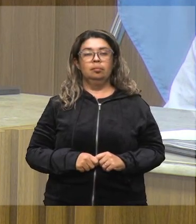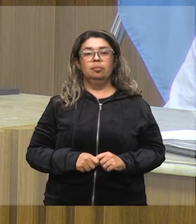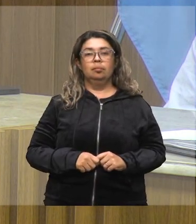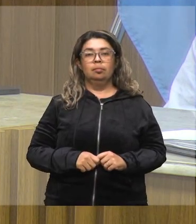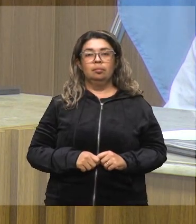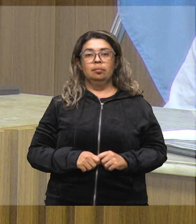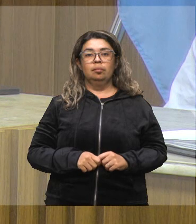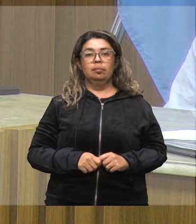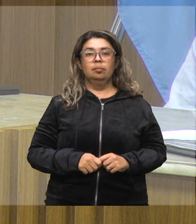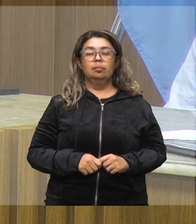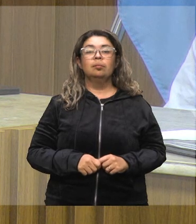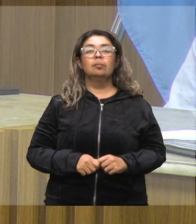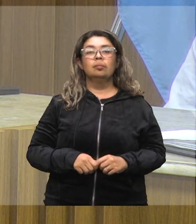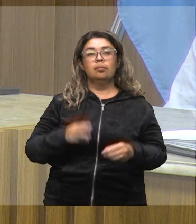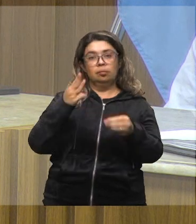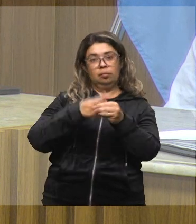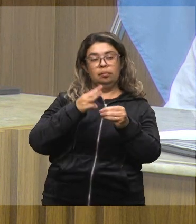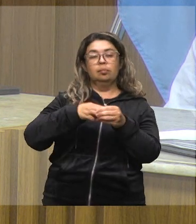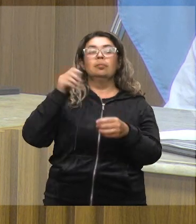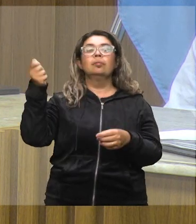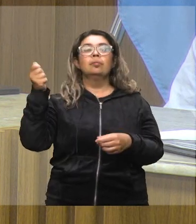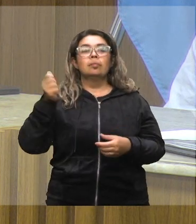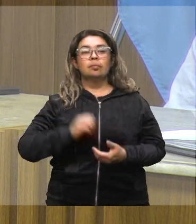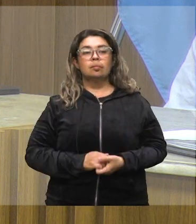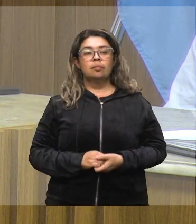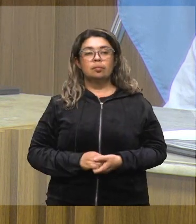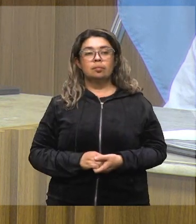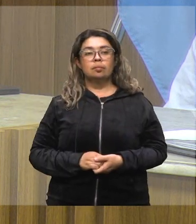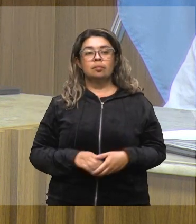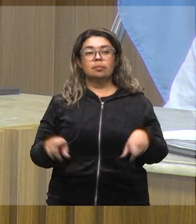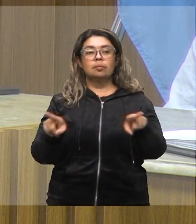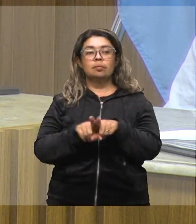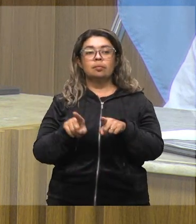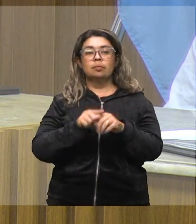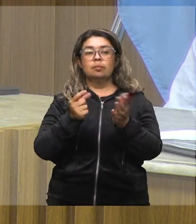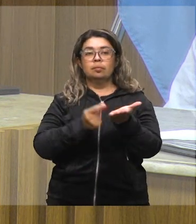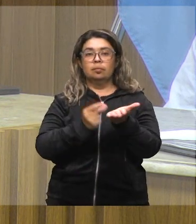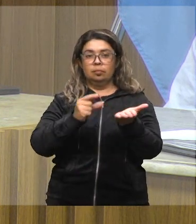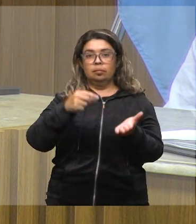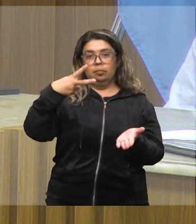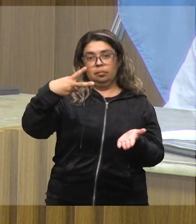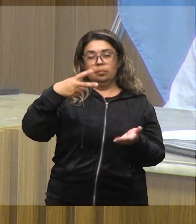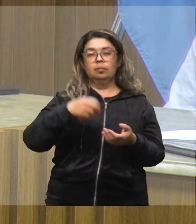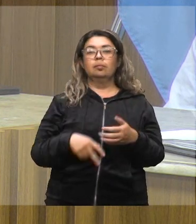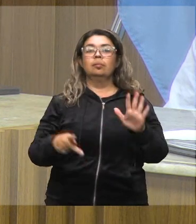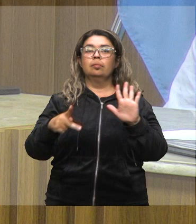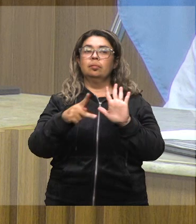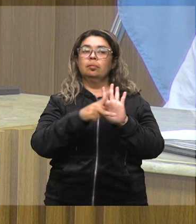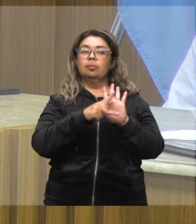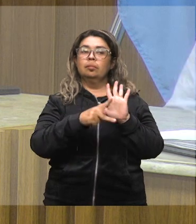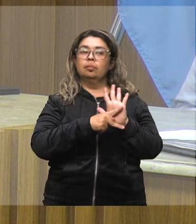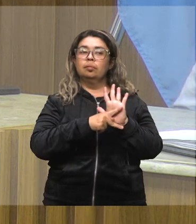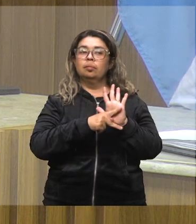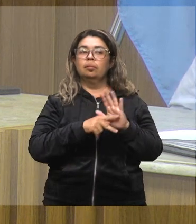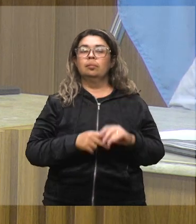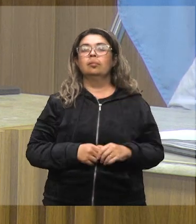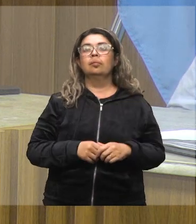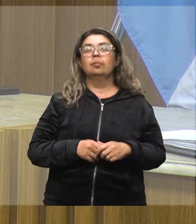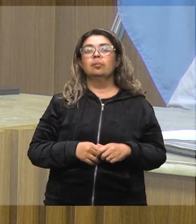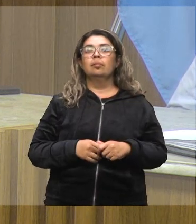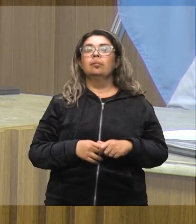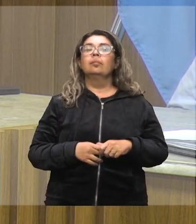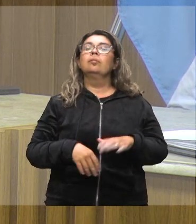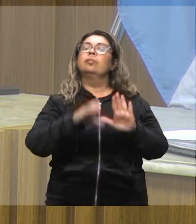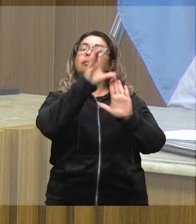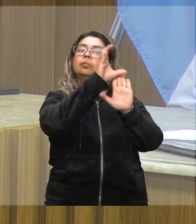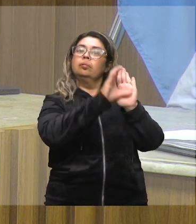descentralizadas no âmbito no município de Assis. Também no artigo 2 desse projeto, a publicação do currículo, que se